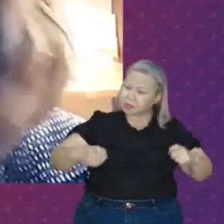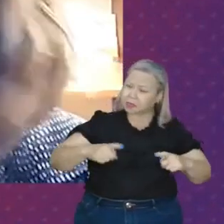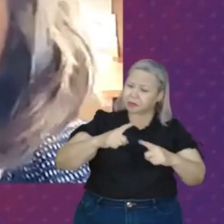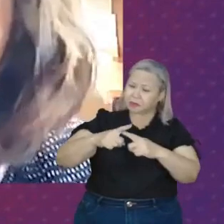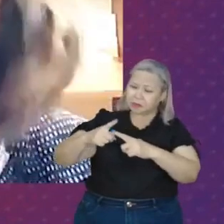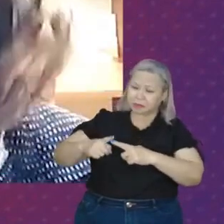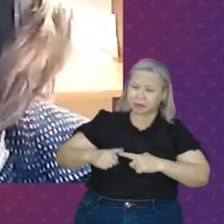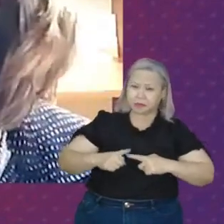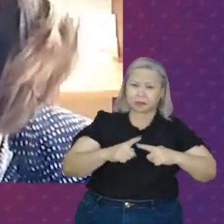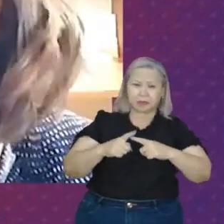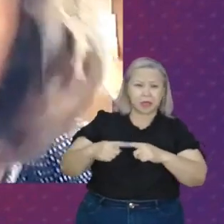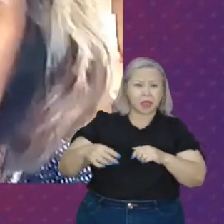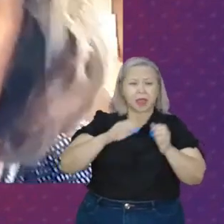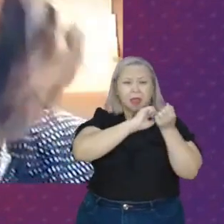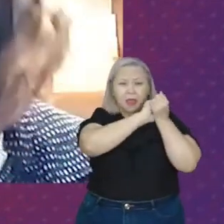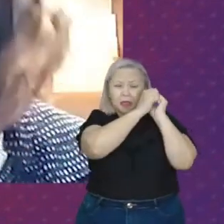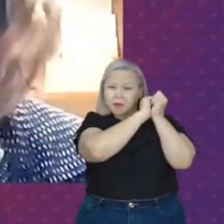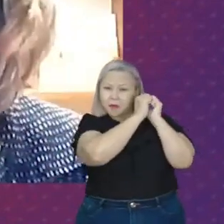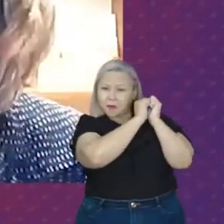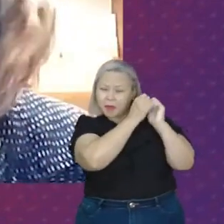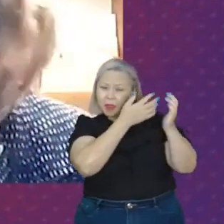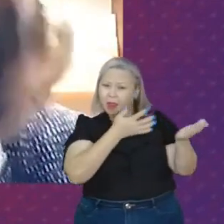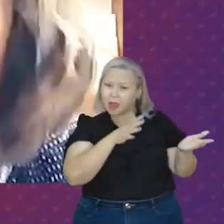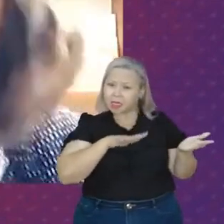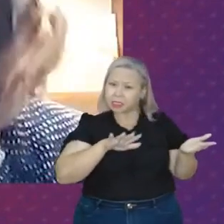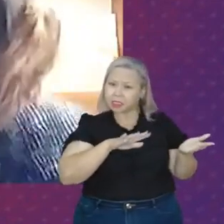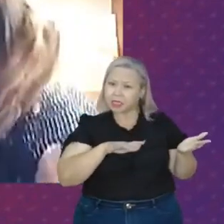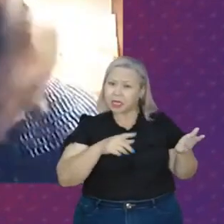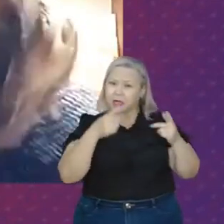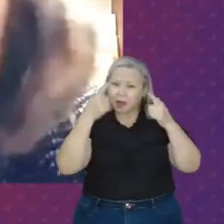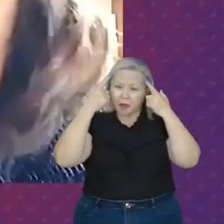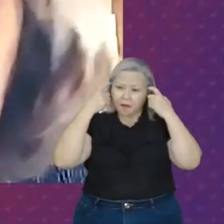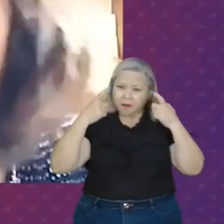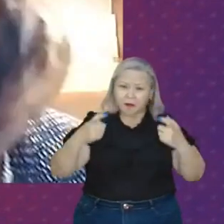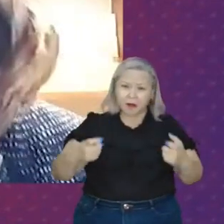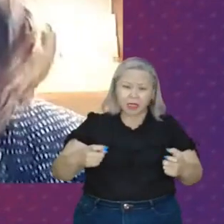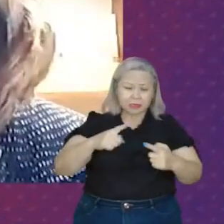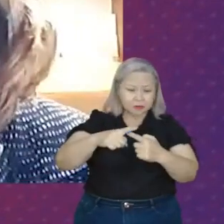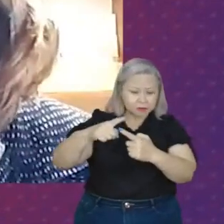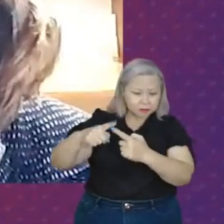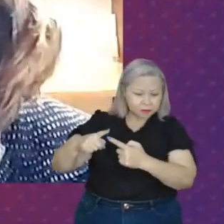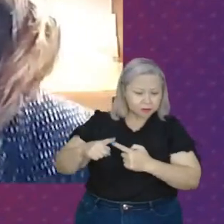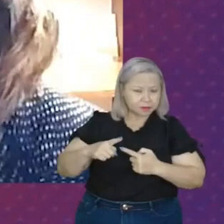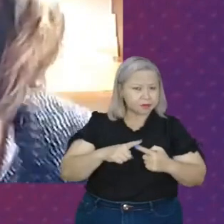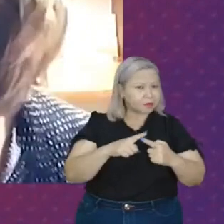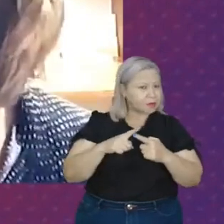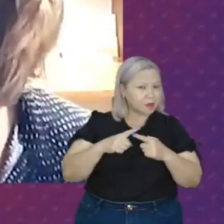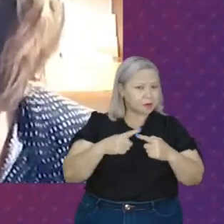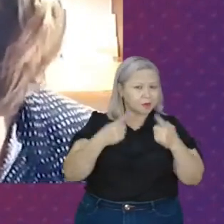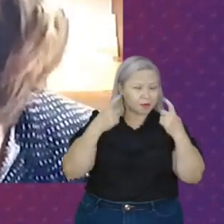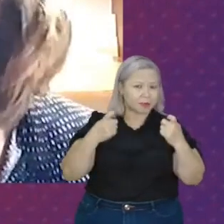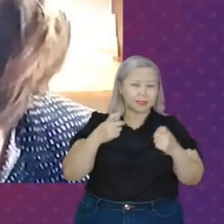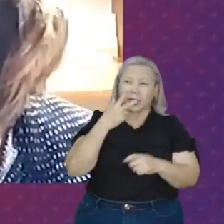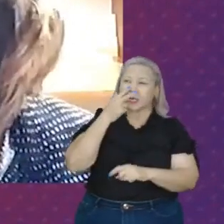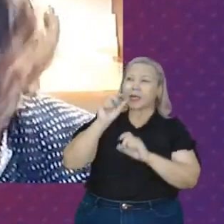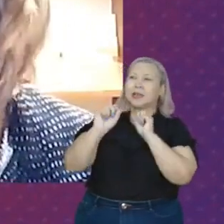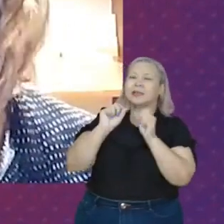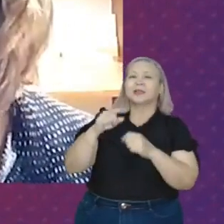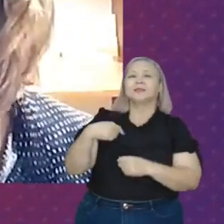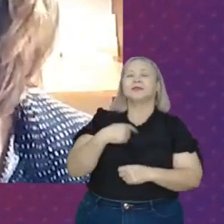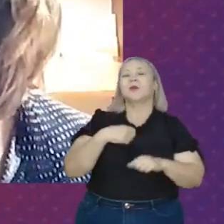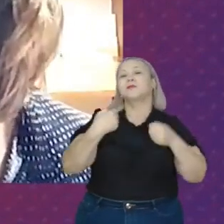a violência doméstica enquanto violência, a violência sexual, todas as violências que eles achavam que